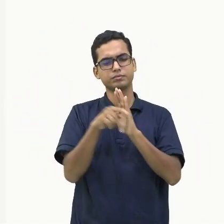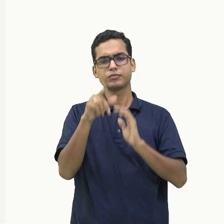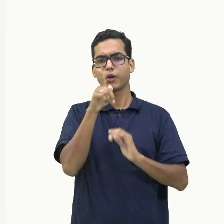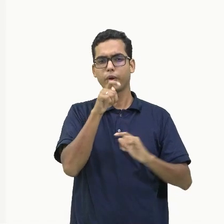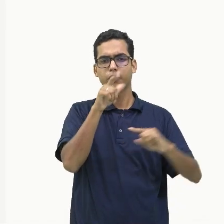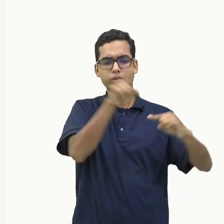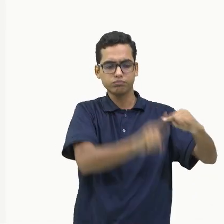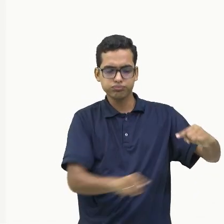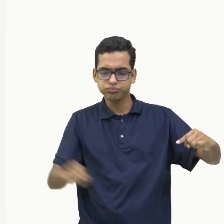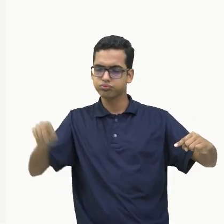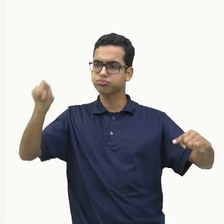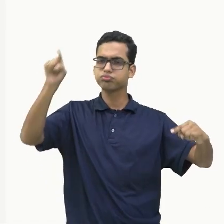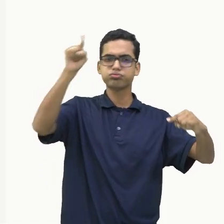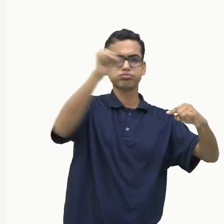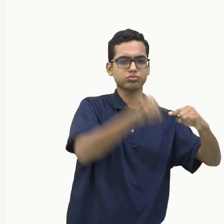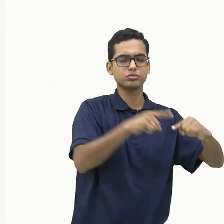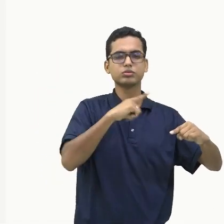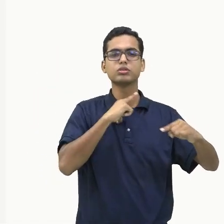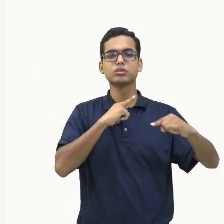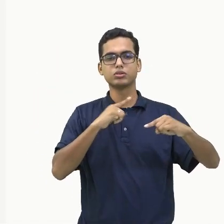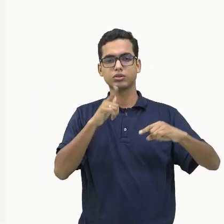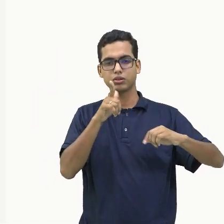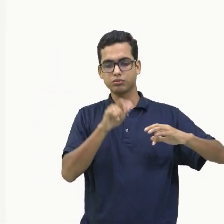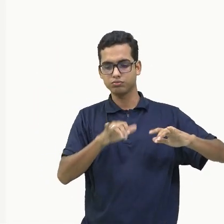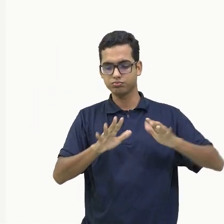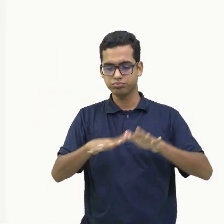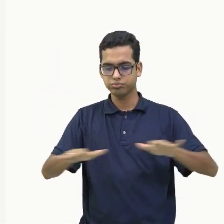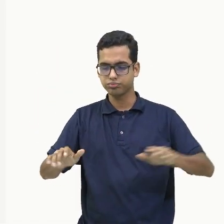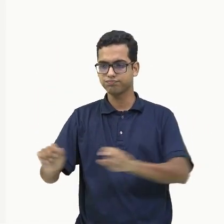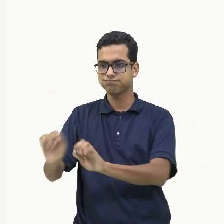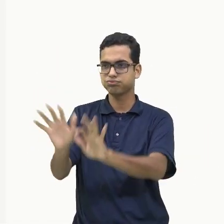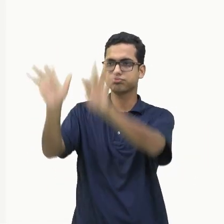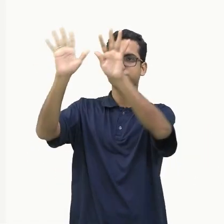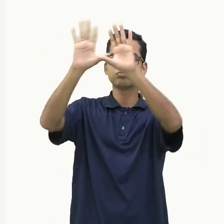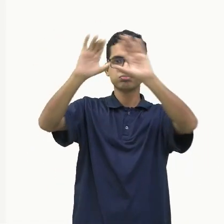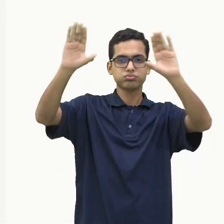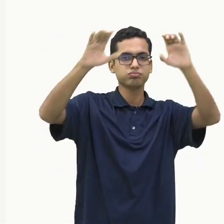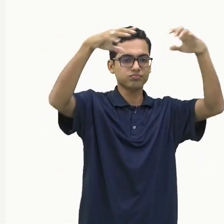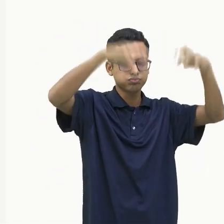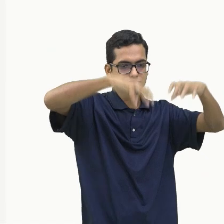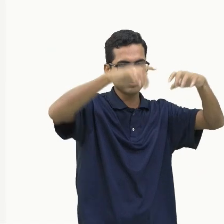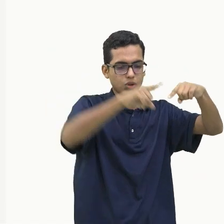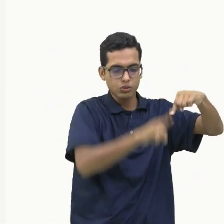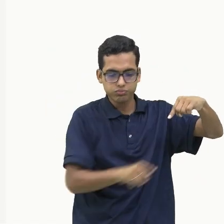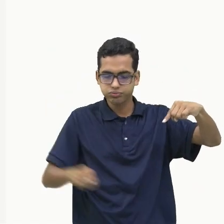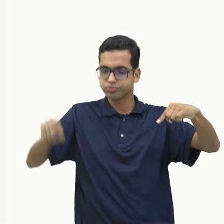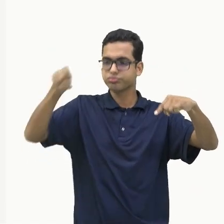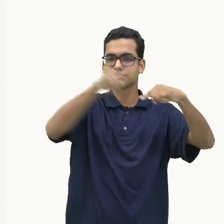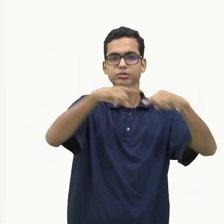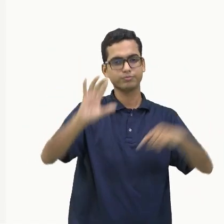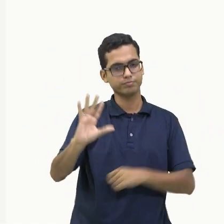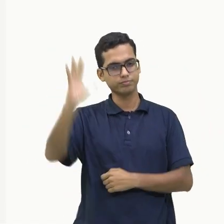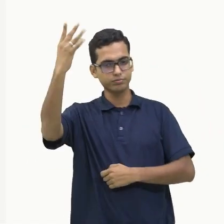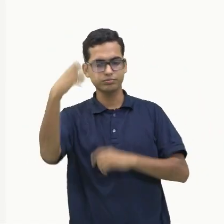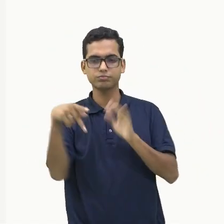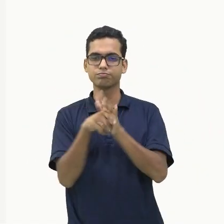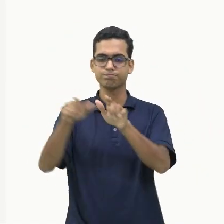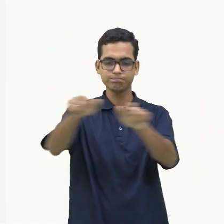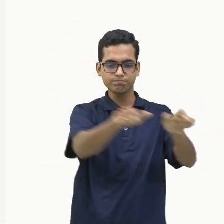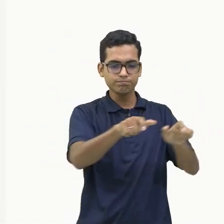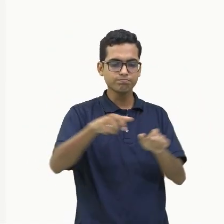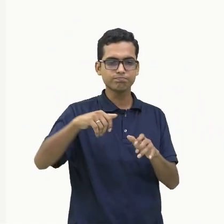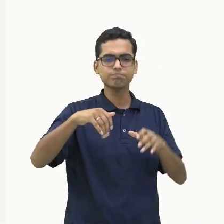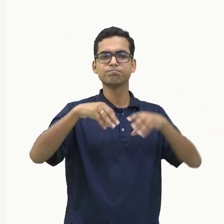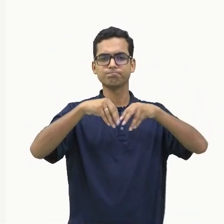vai comprometer todas as formas de vida em todos os ambientes. Na água, também lá na parte da terra,